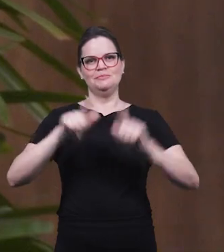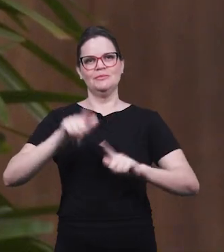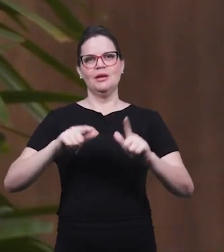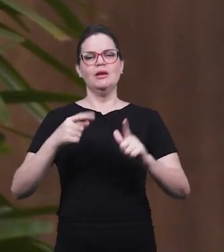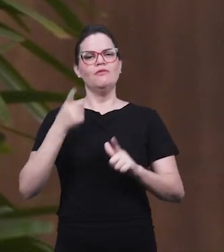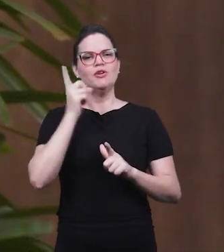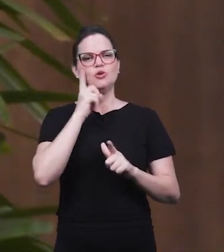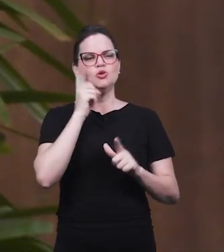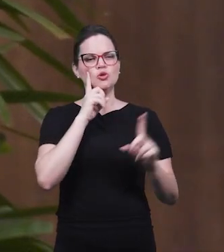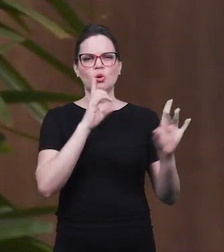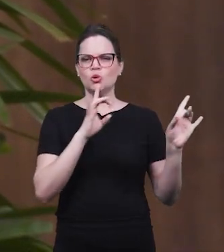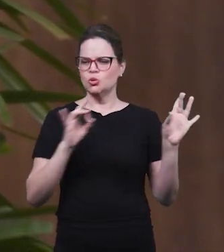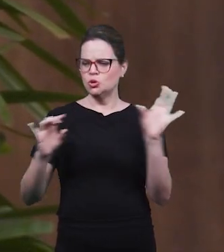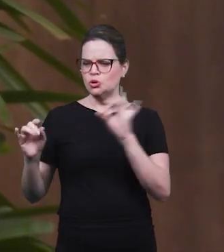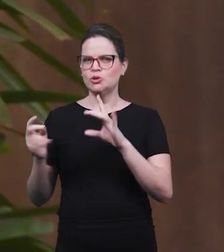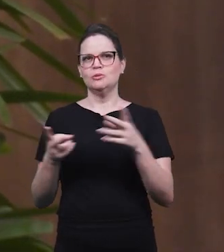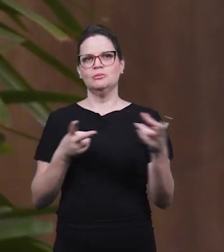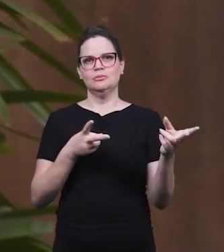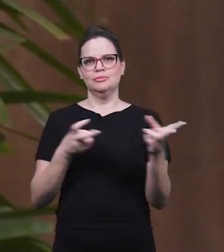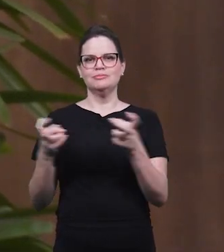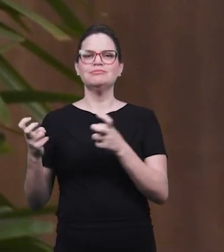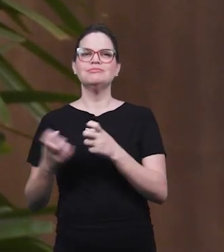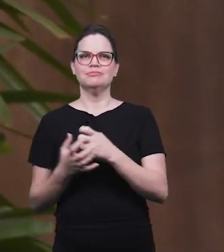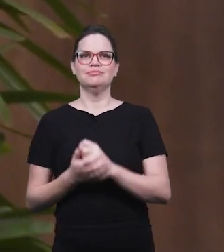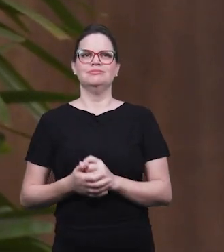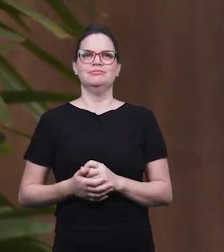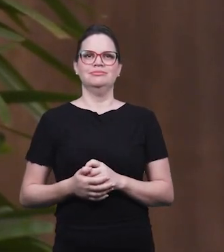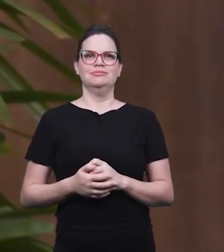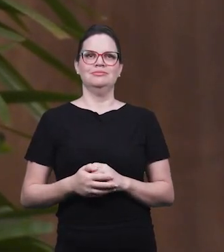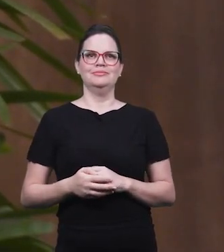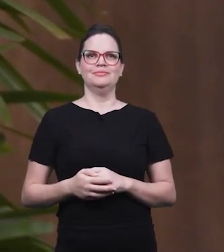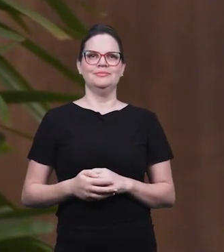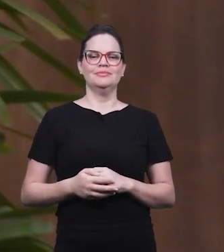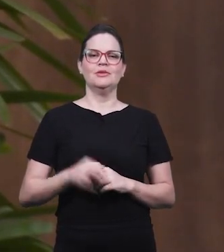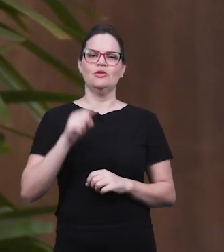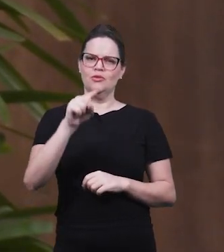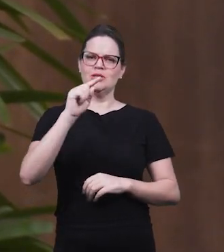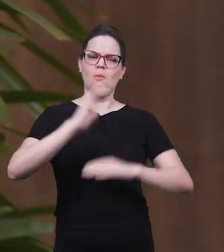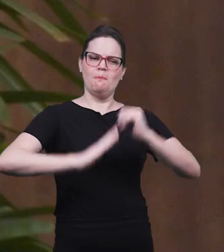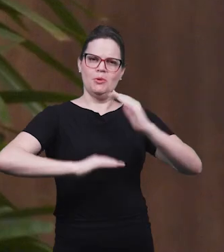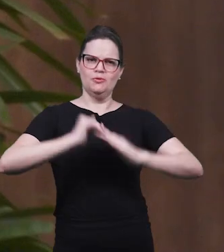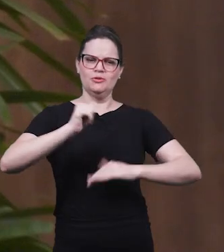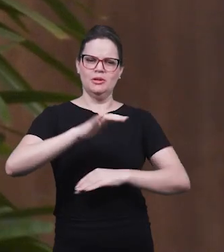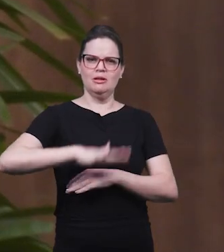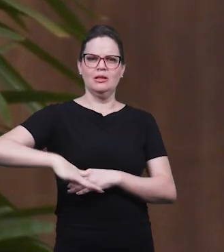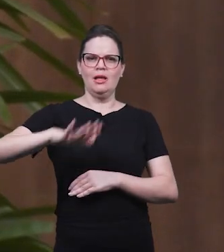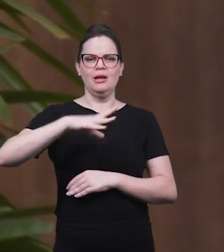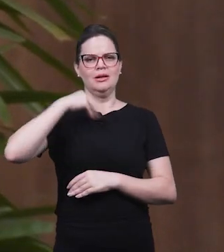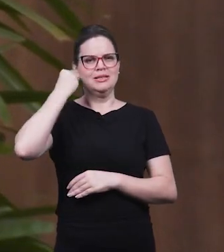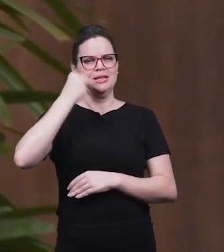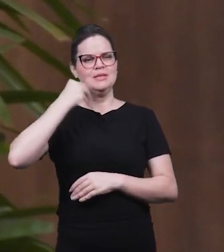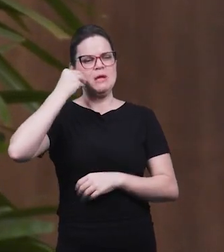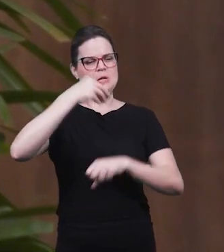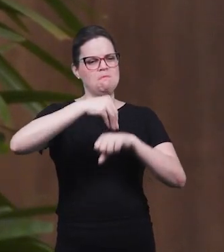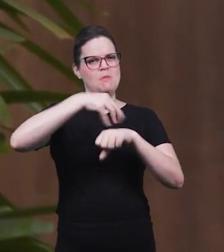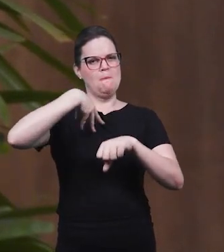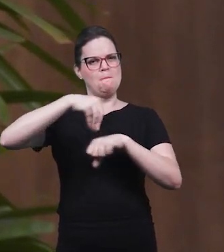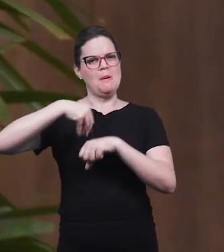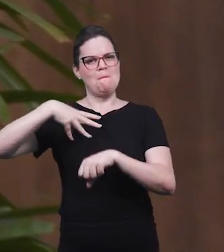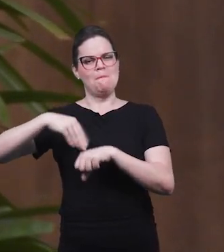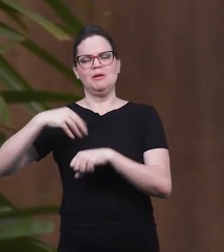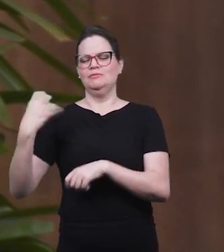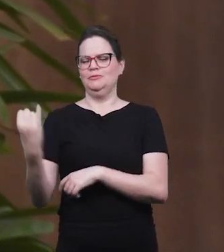lidando no dia a dia, seu trabalho, que a senhora já trabalha uma profissional nesta área, e é muito importante trazer